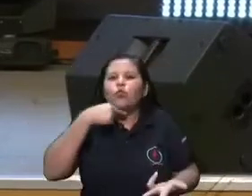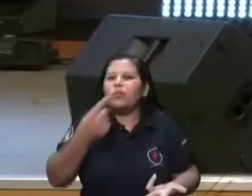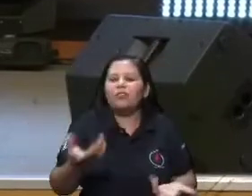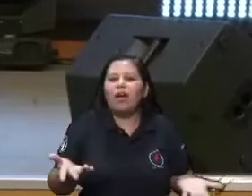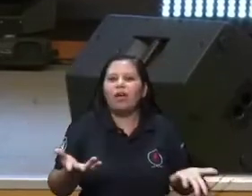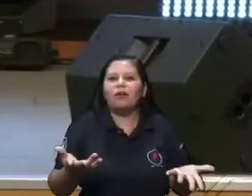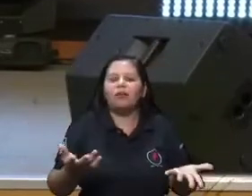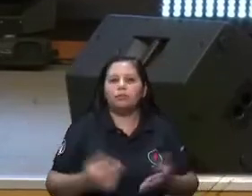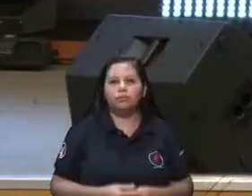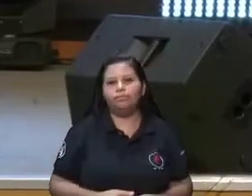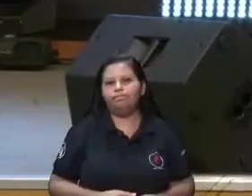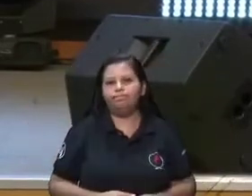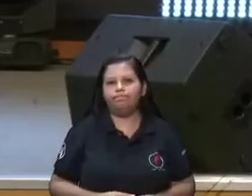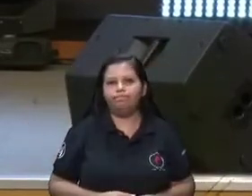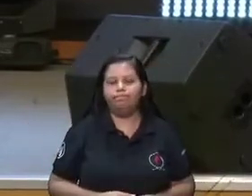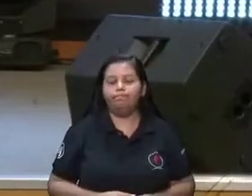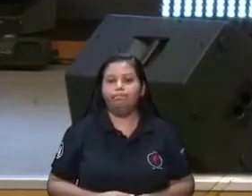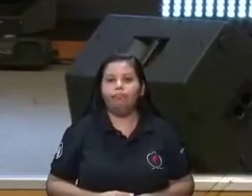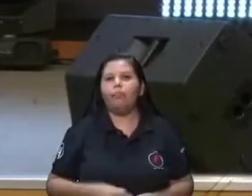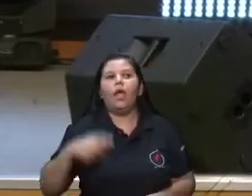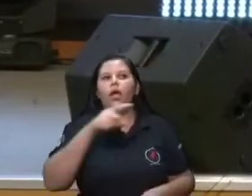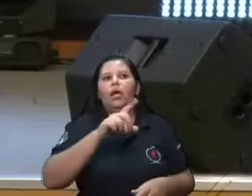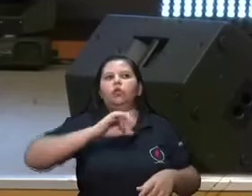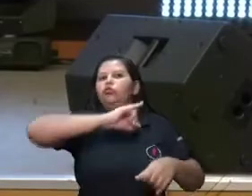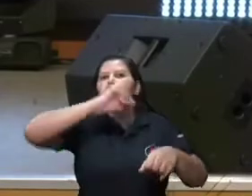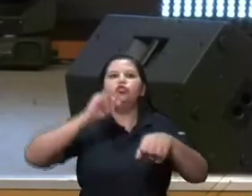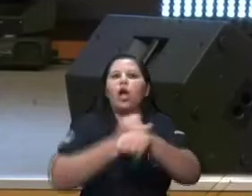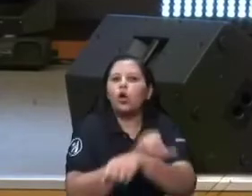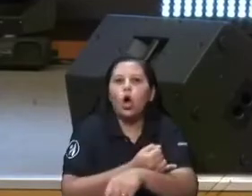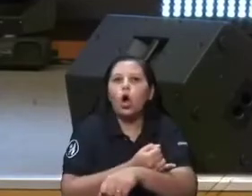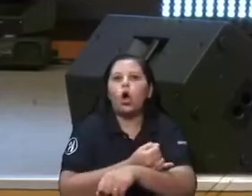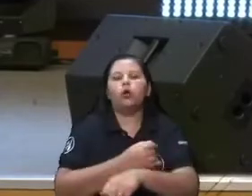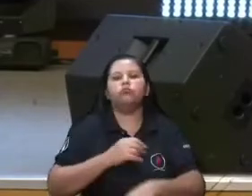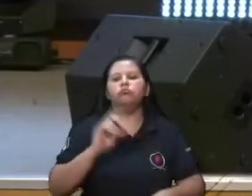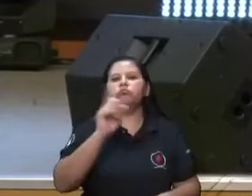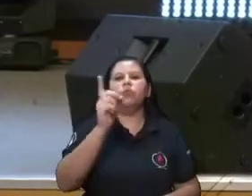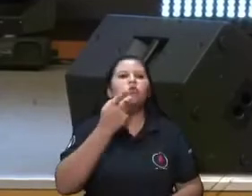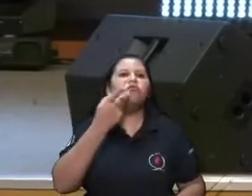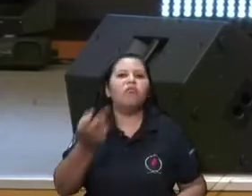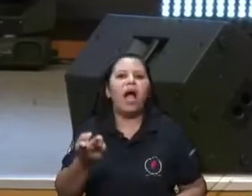Perceba que ele não se dá o trabalho de falar de Levi